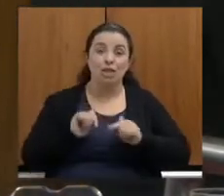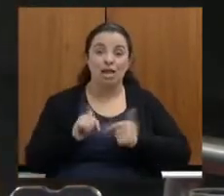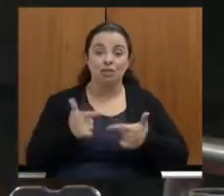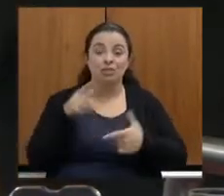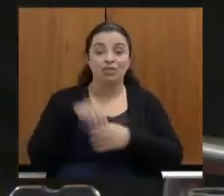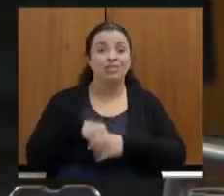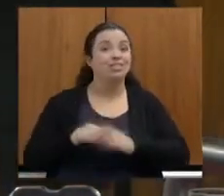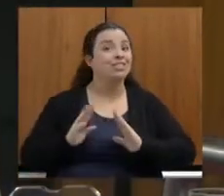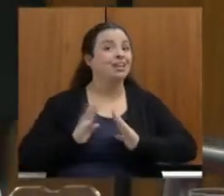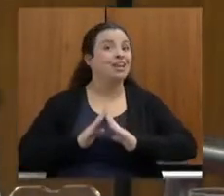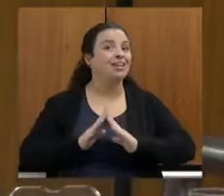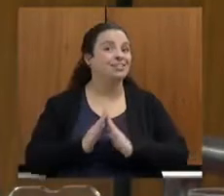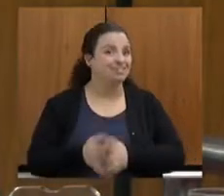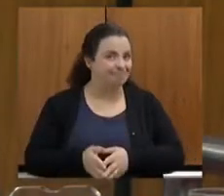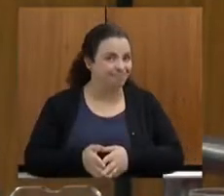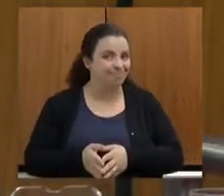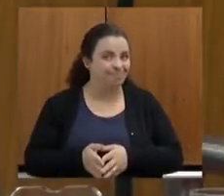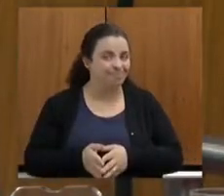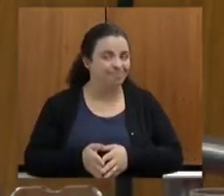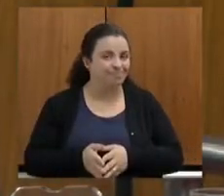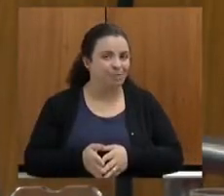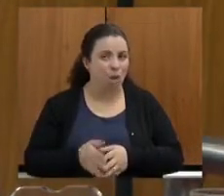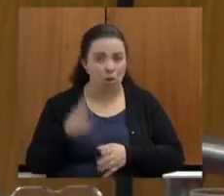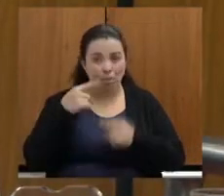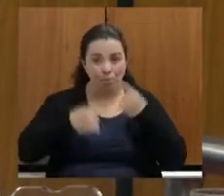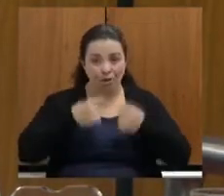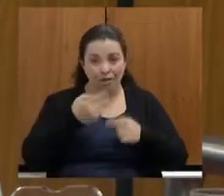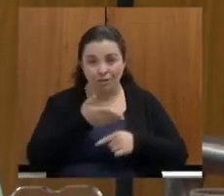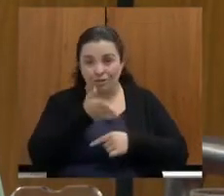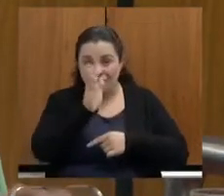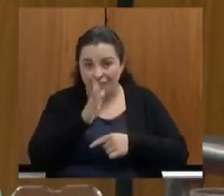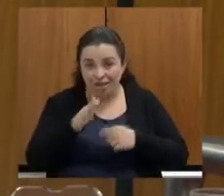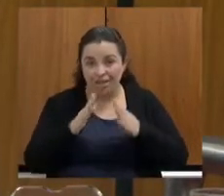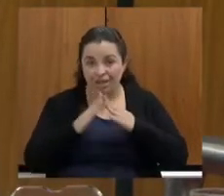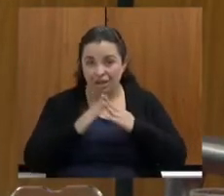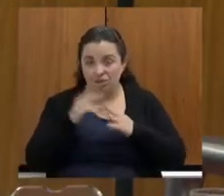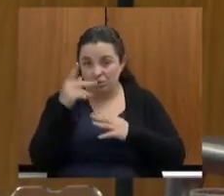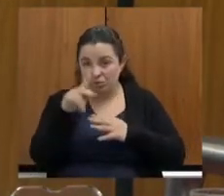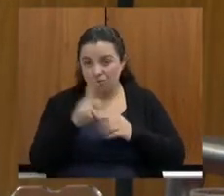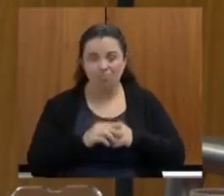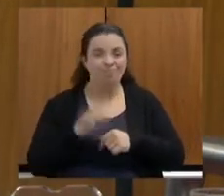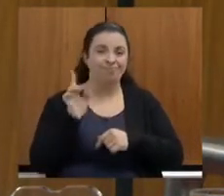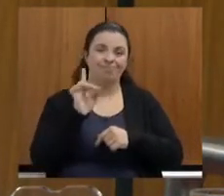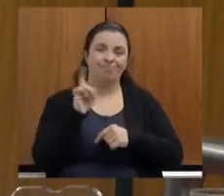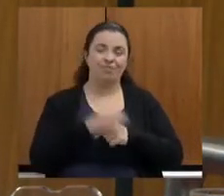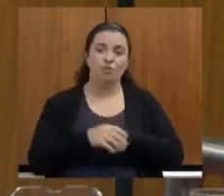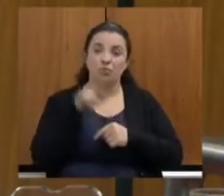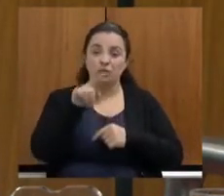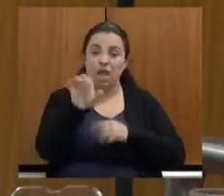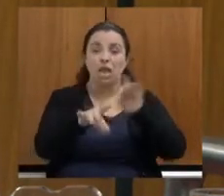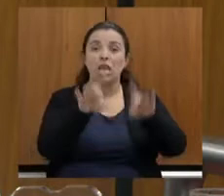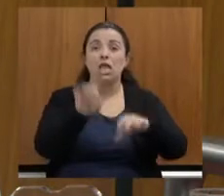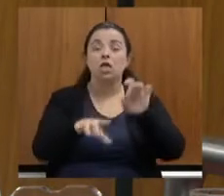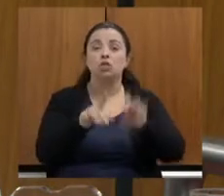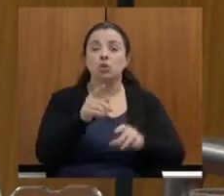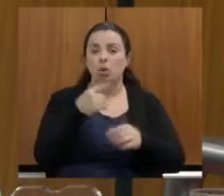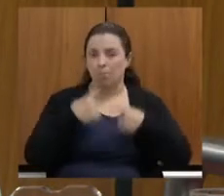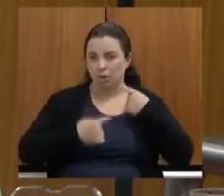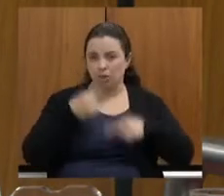casa o político não vai na sua casa Ele não olha o quanto de lixo você produz